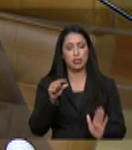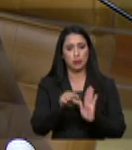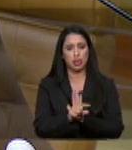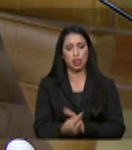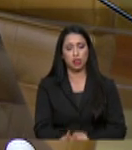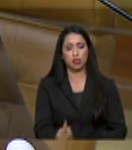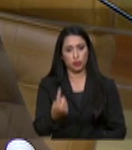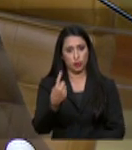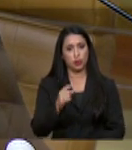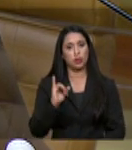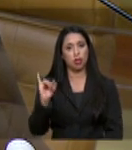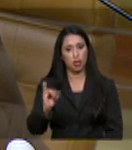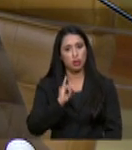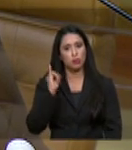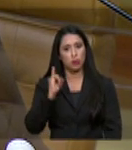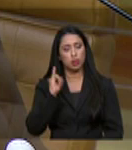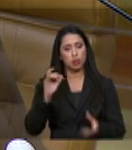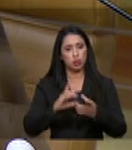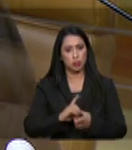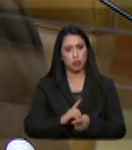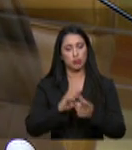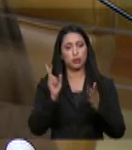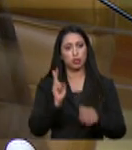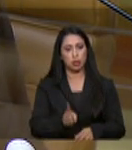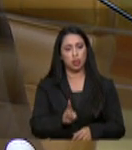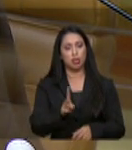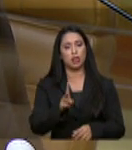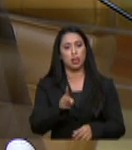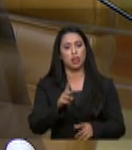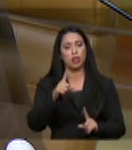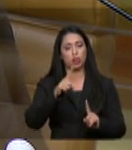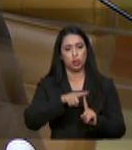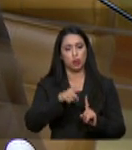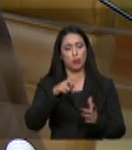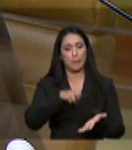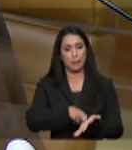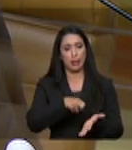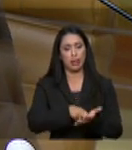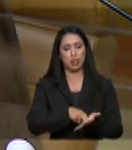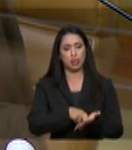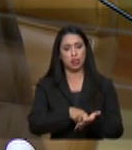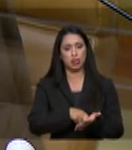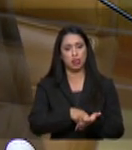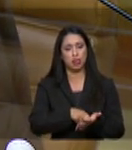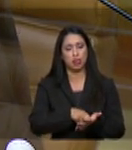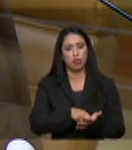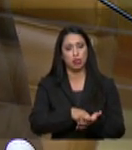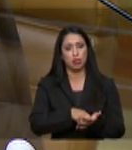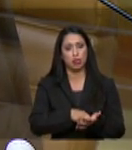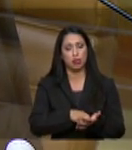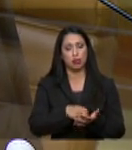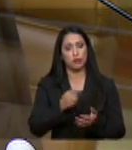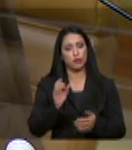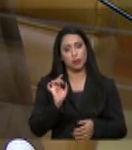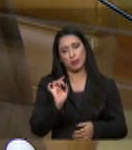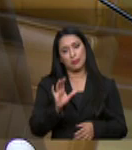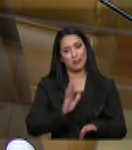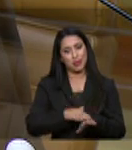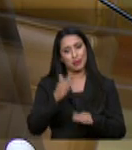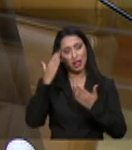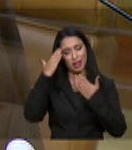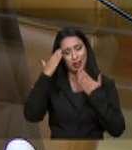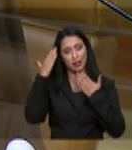e essencial é pra democracia que continue assistindo esse tipo penal mas para o a parte foi mais para